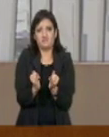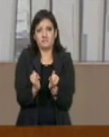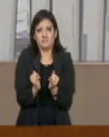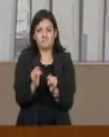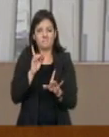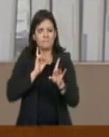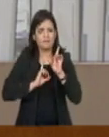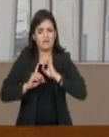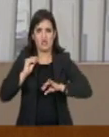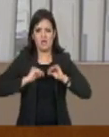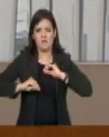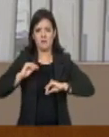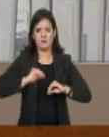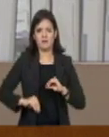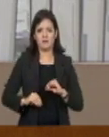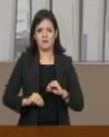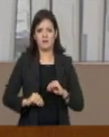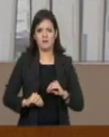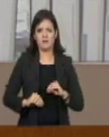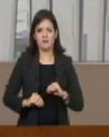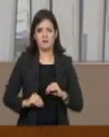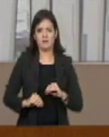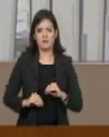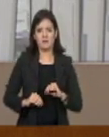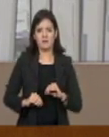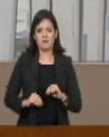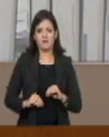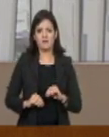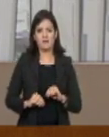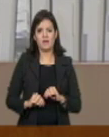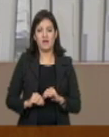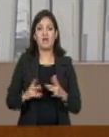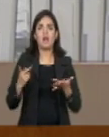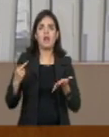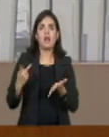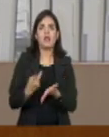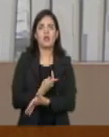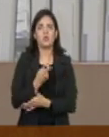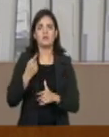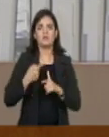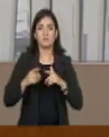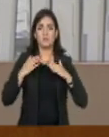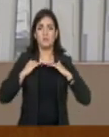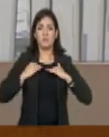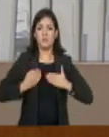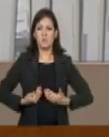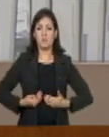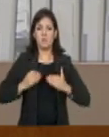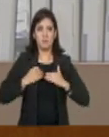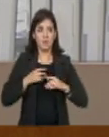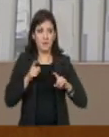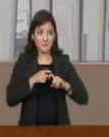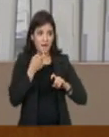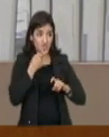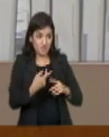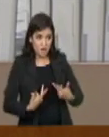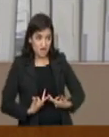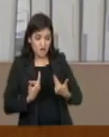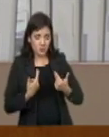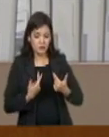O vendedor viu um coágulo se transformar em embolia pulmonar, ignorando a indicação médica de cirurgia.